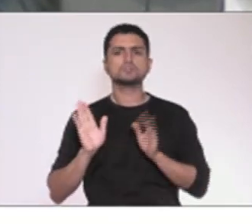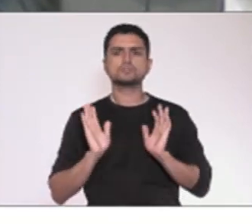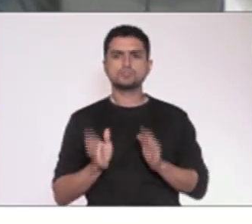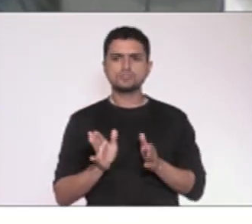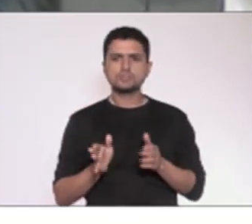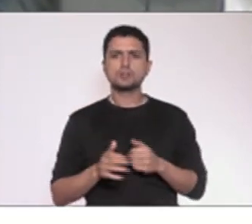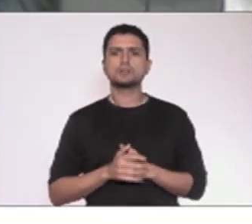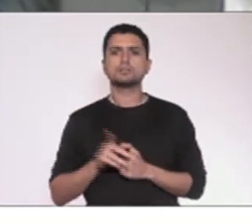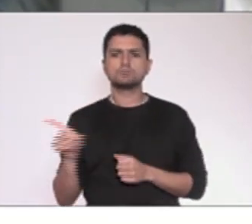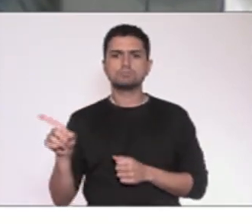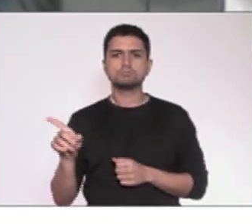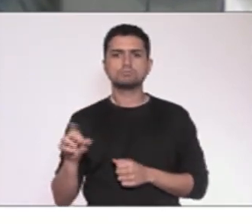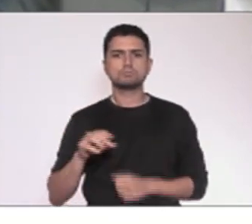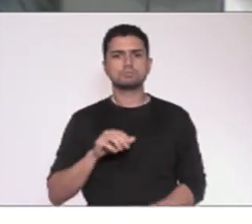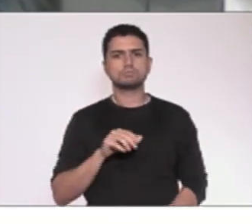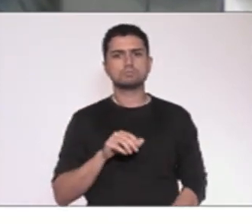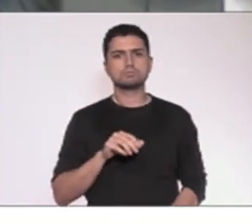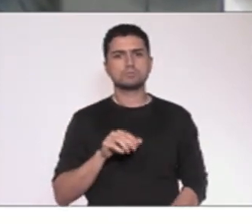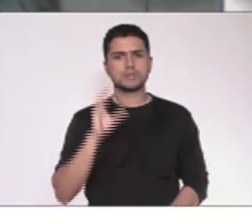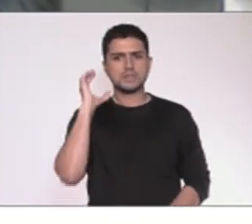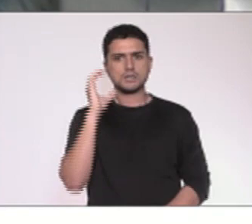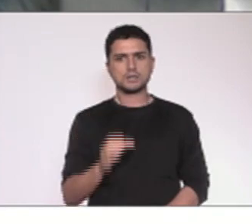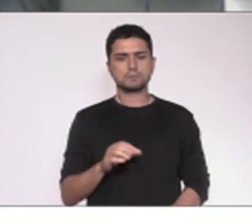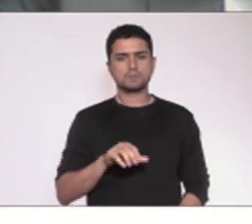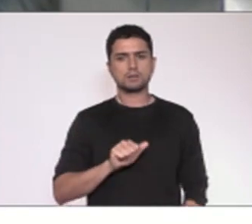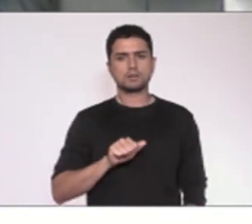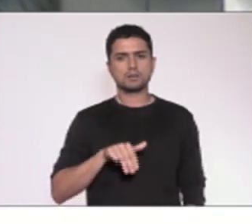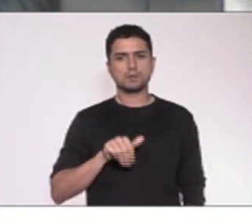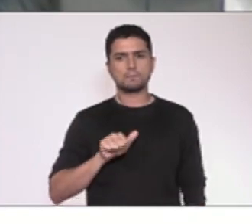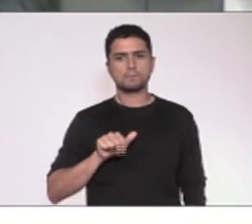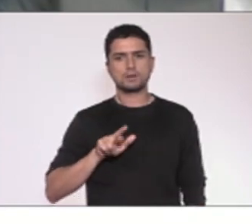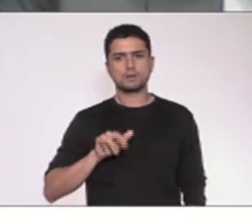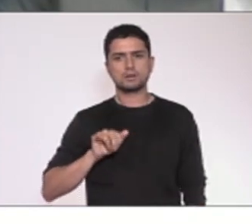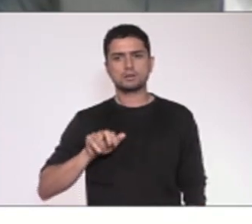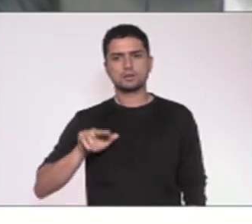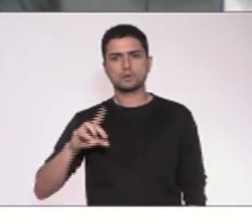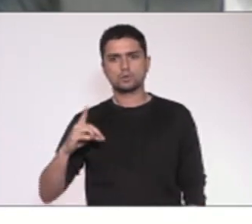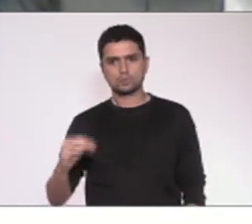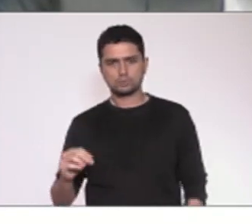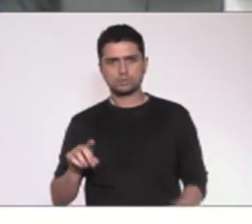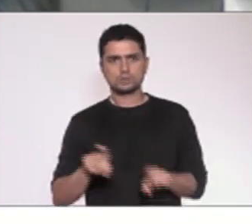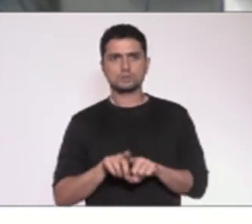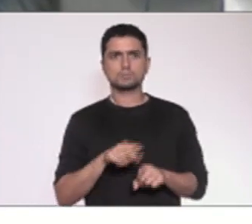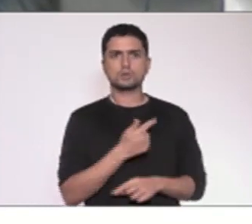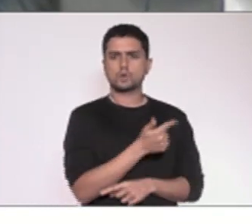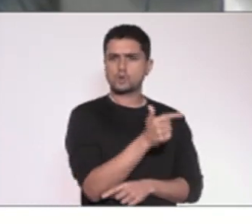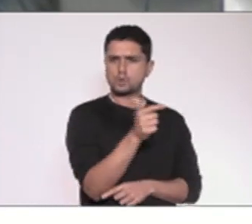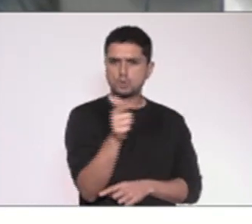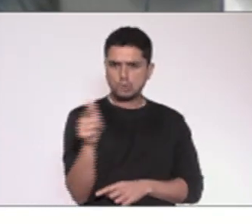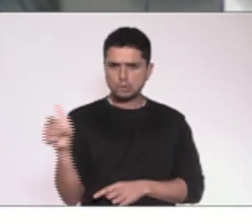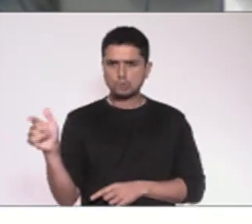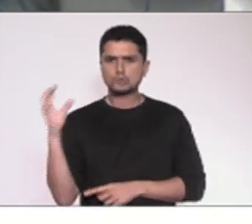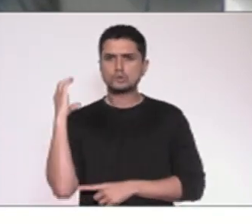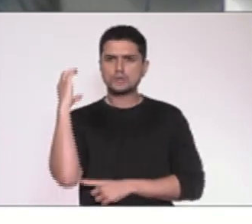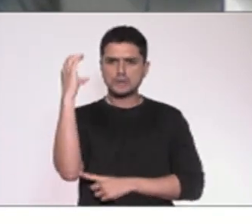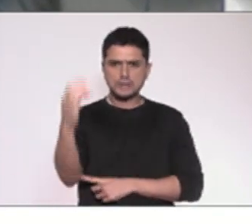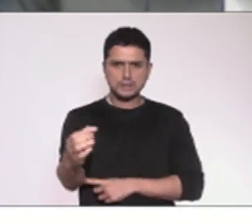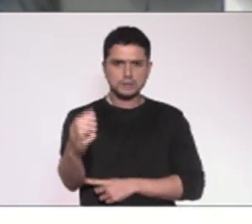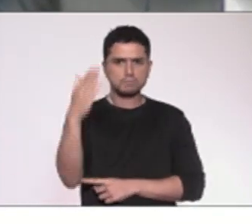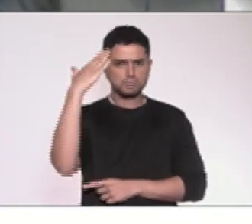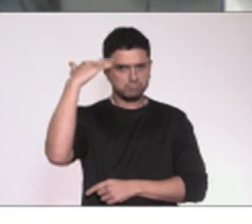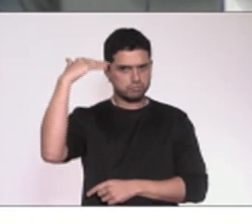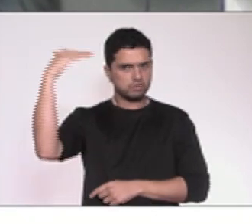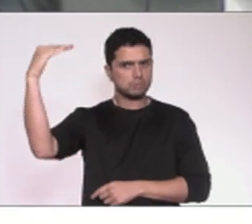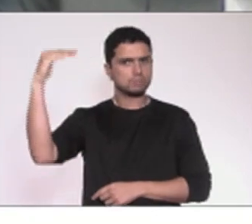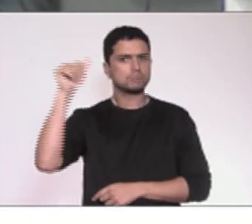o caso Amarildo, tem nas suas mãos hoje em dia outros casos de extremo destaque.